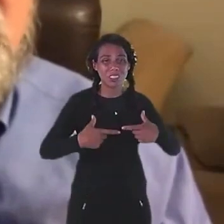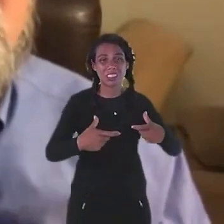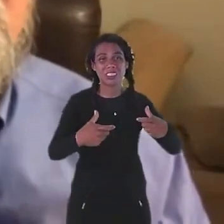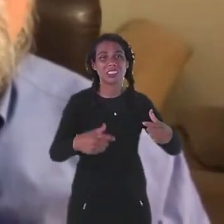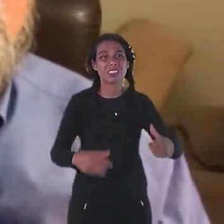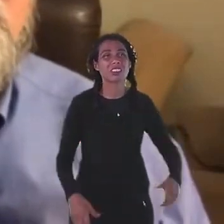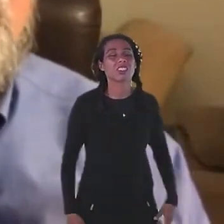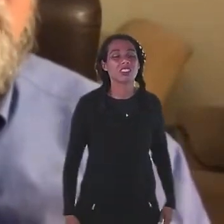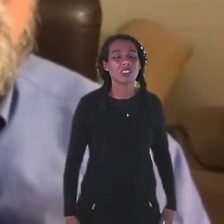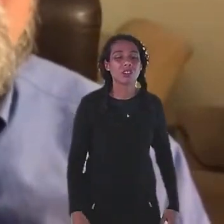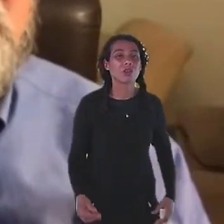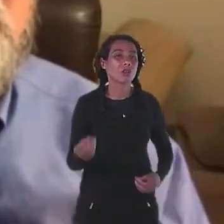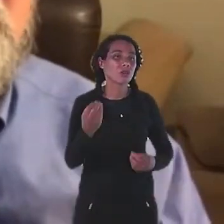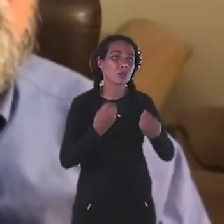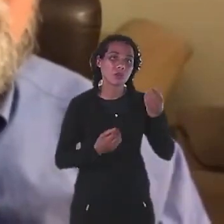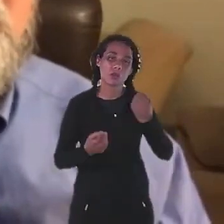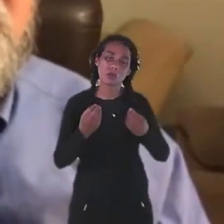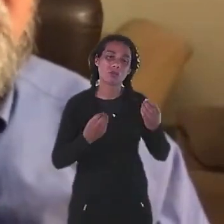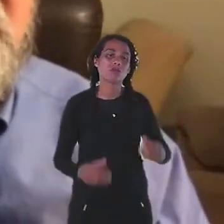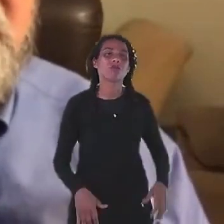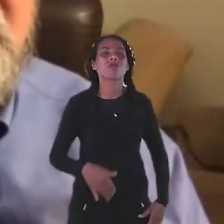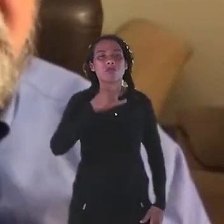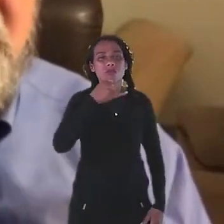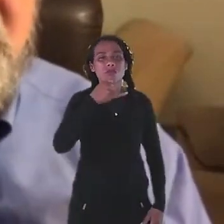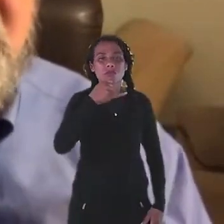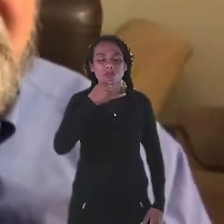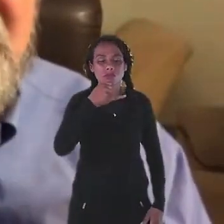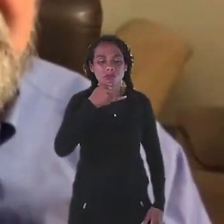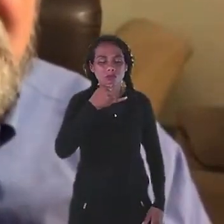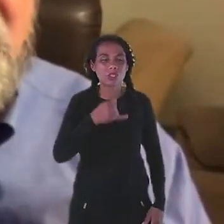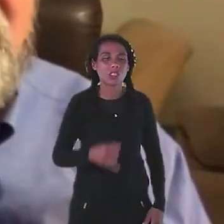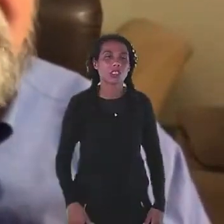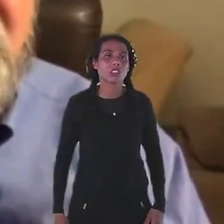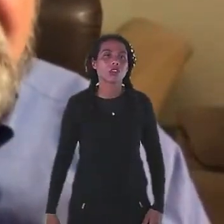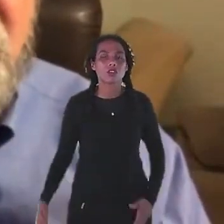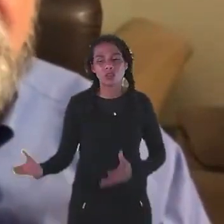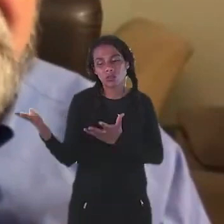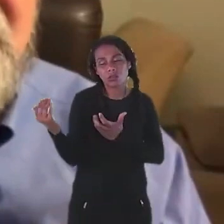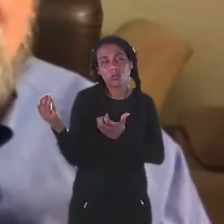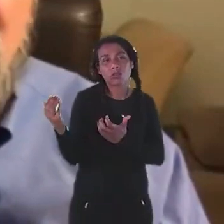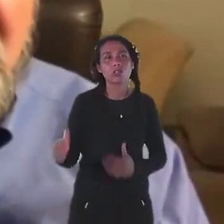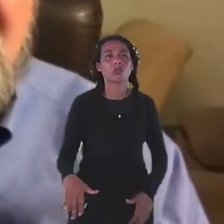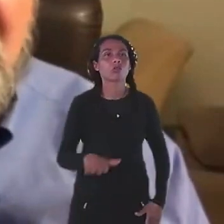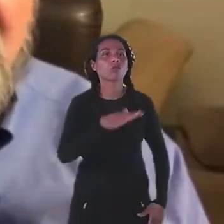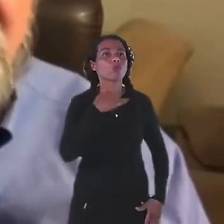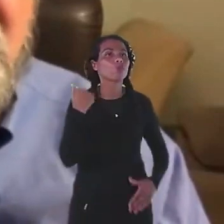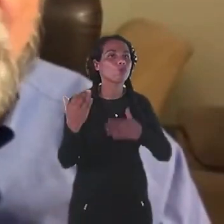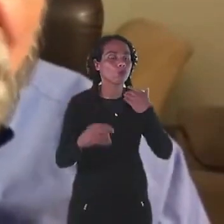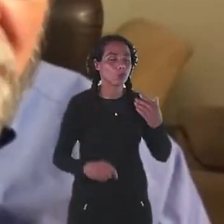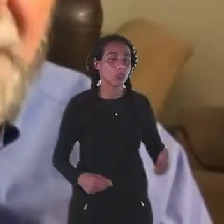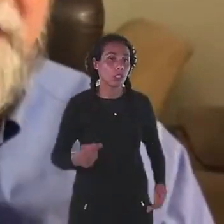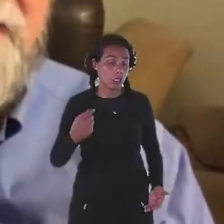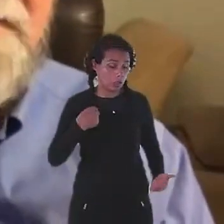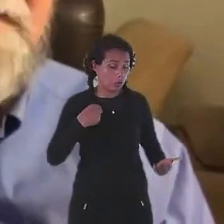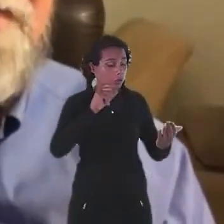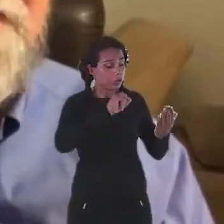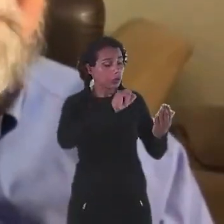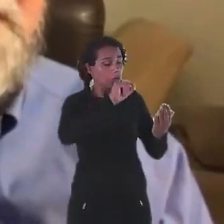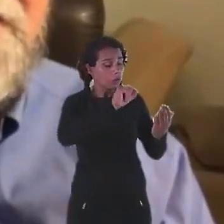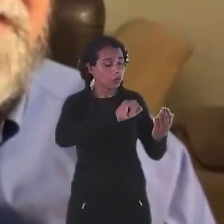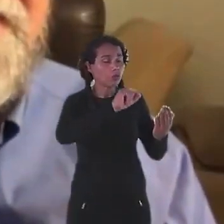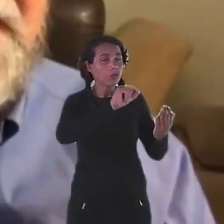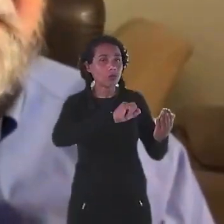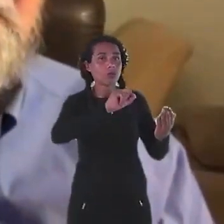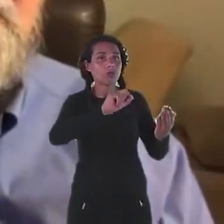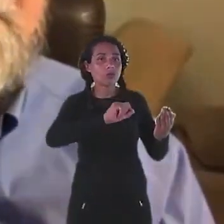era nenhuma, ou virtualmente nenhuma, de sobreviver. E ainda assim você passando o dia inteiro vendo onda após onda dos